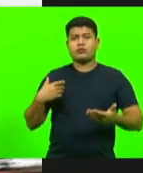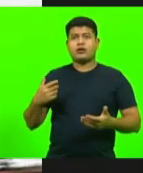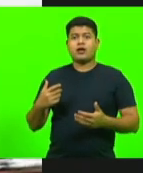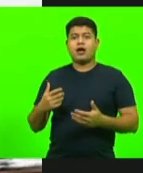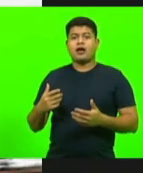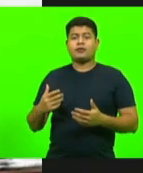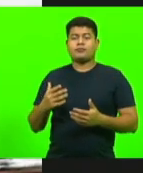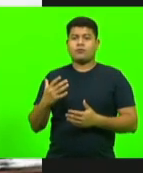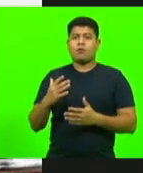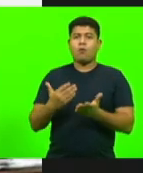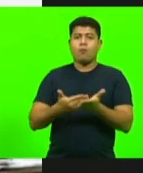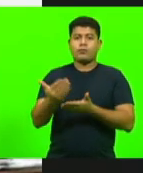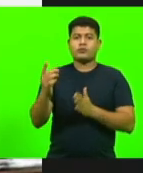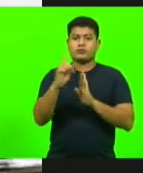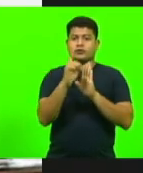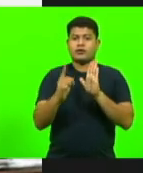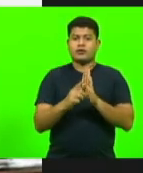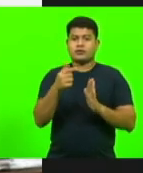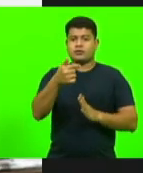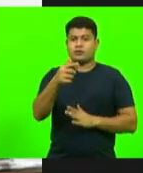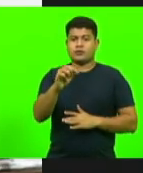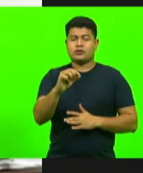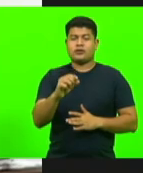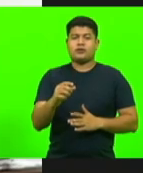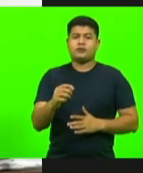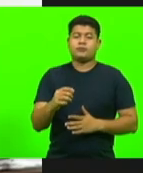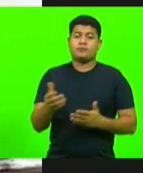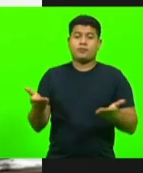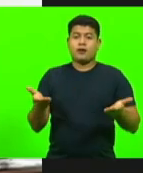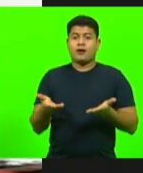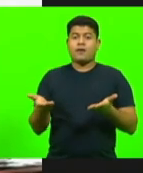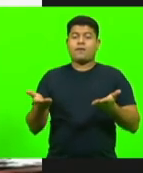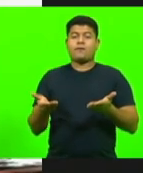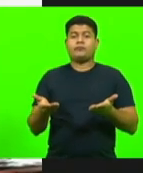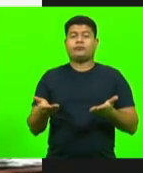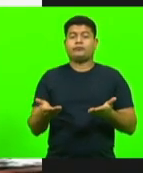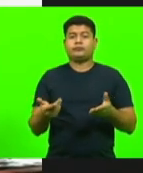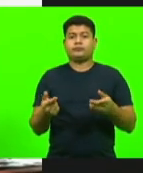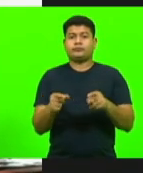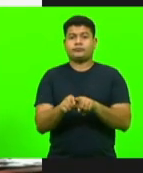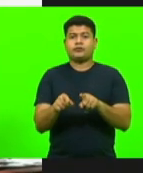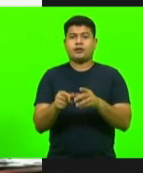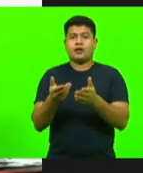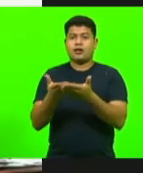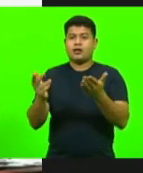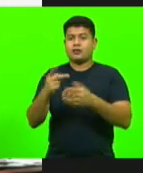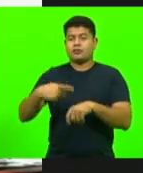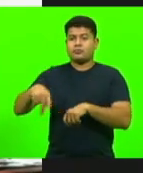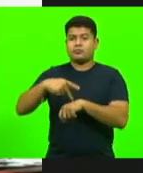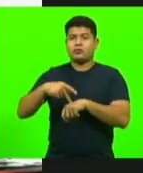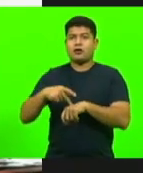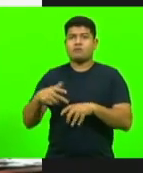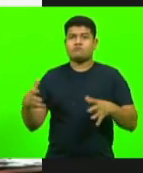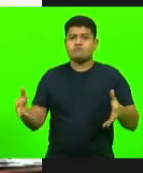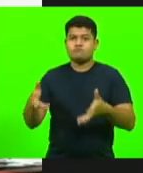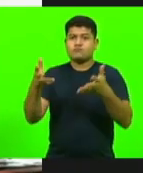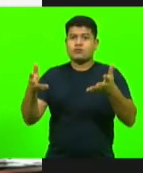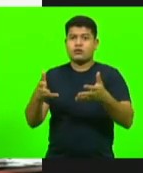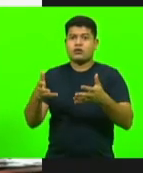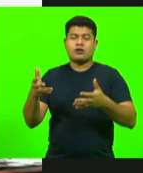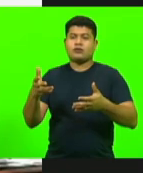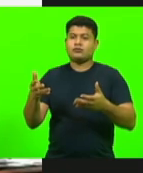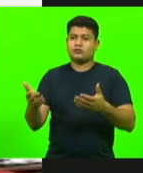metade dos anos 70 e hoje tanto tempo depois esse país Aqui foram os precursores deste modelo está voltando